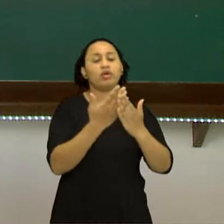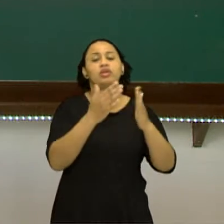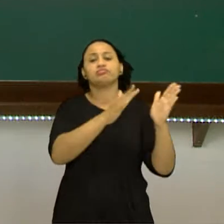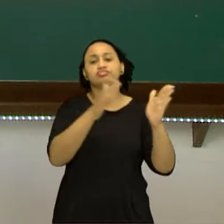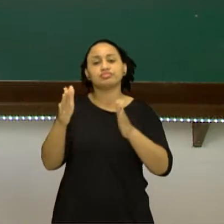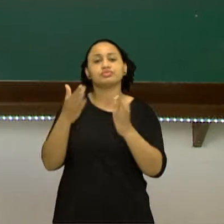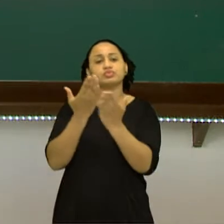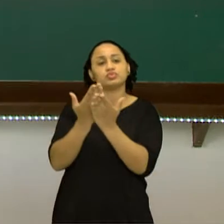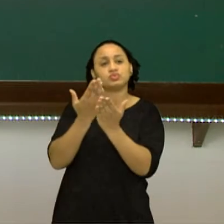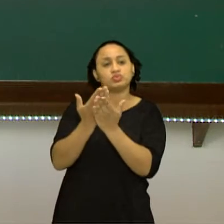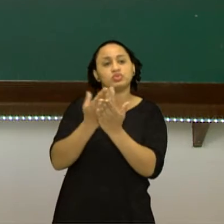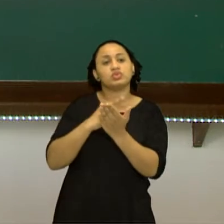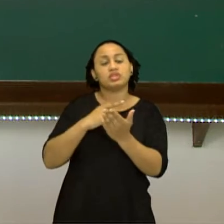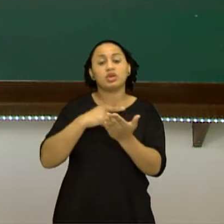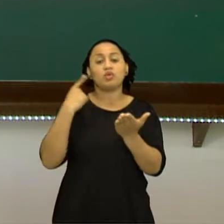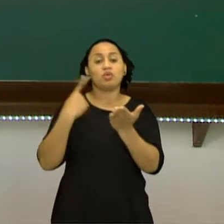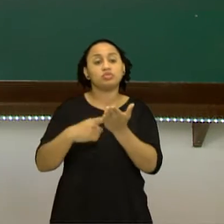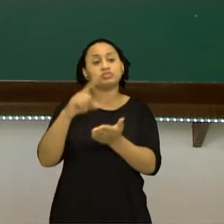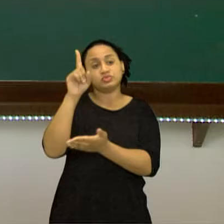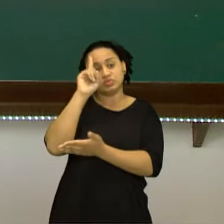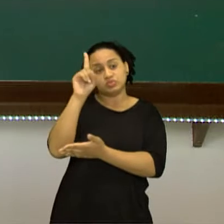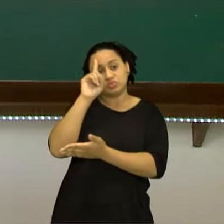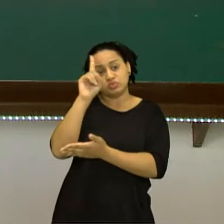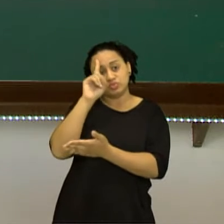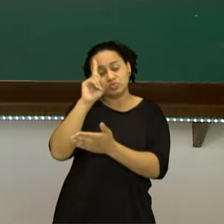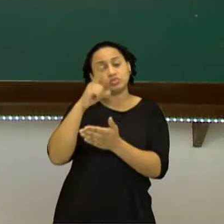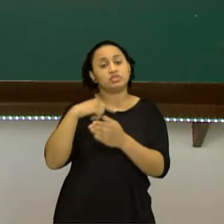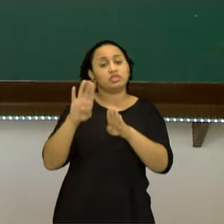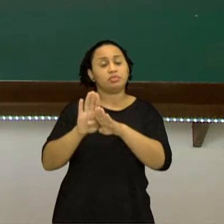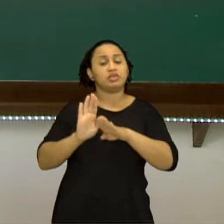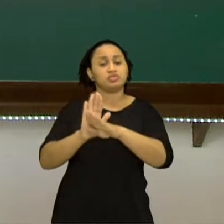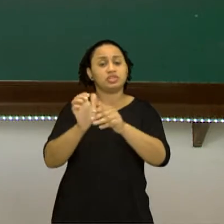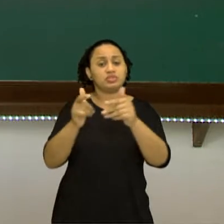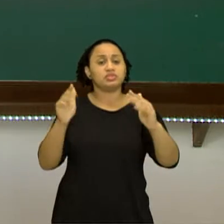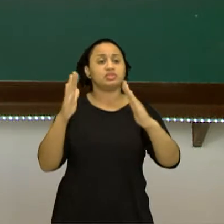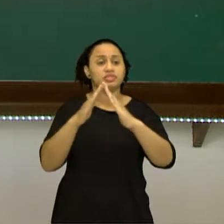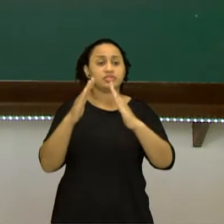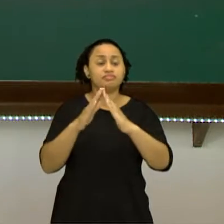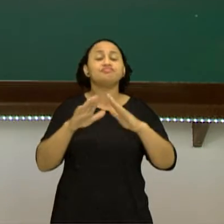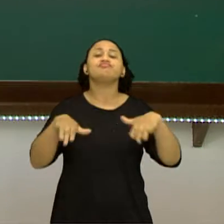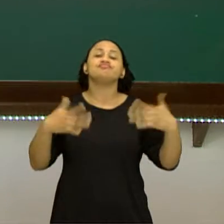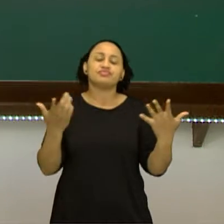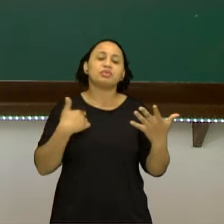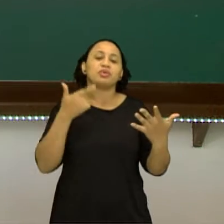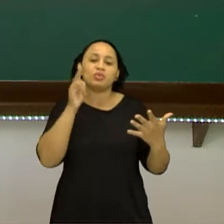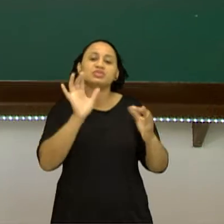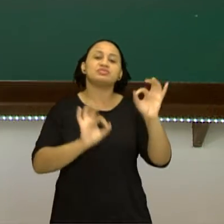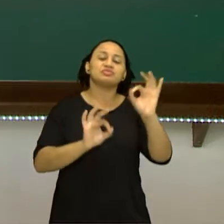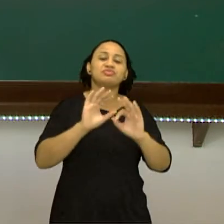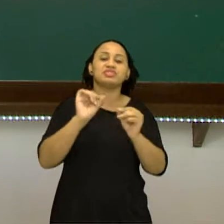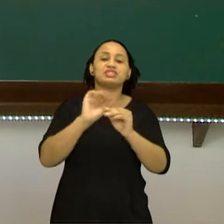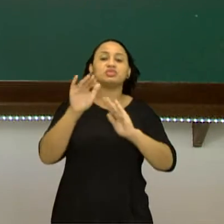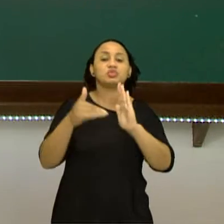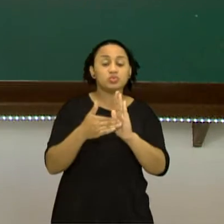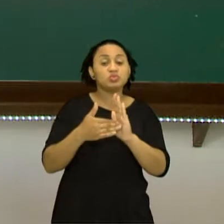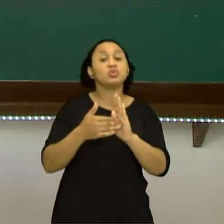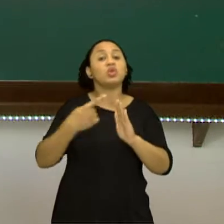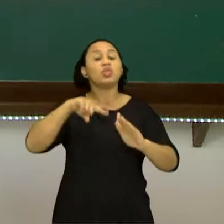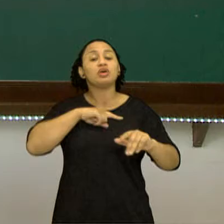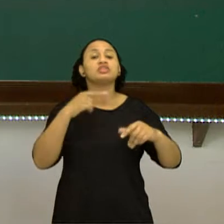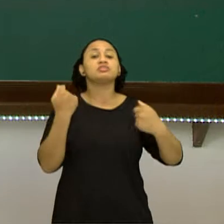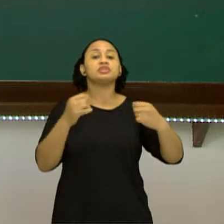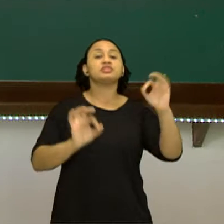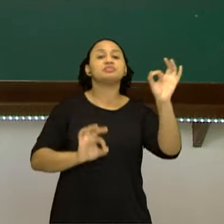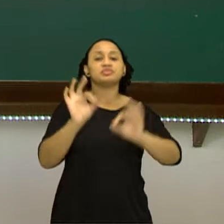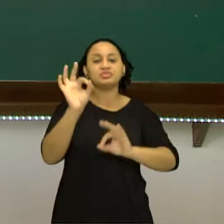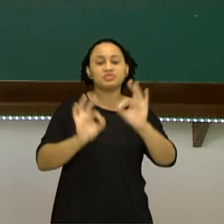de estudo, compromissos diários, né? Ajudar nas tarefas de casa. E para dar conta de tudo isso, nós precisamos